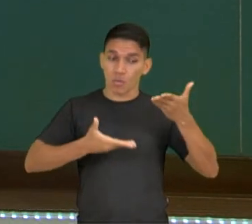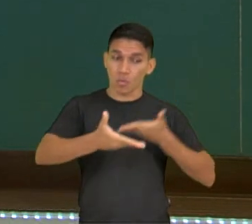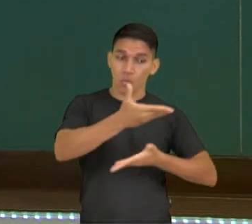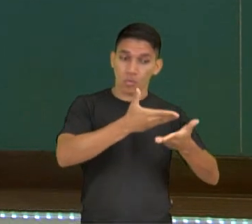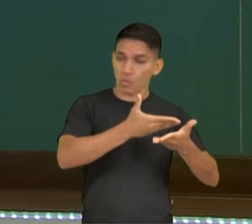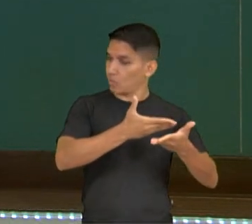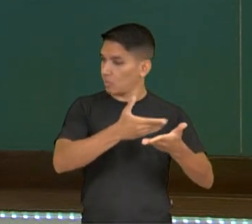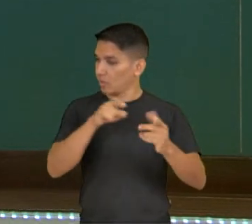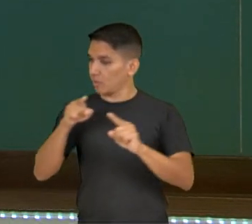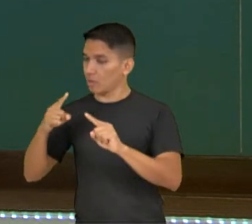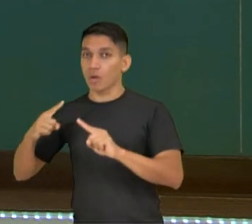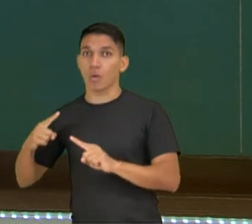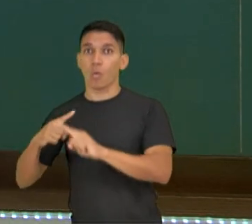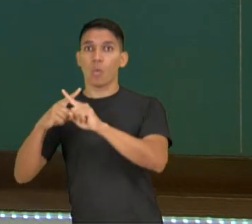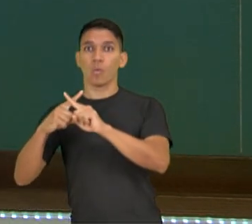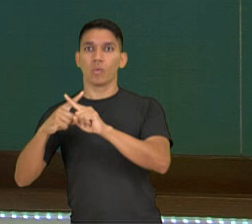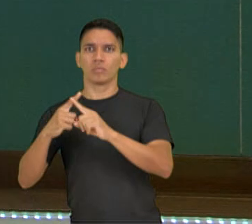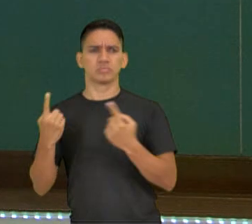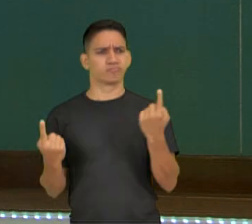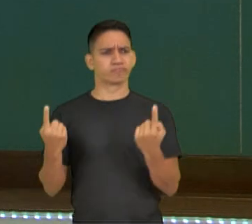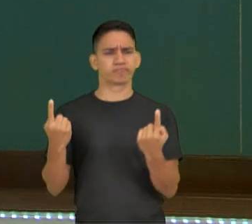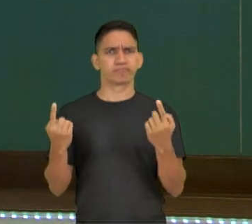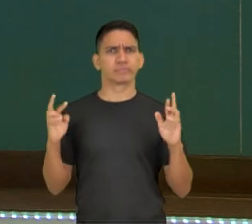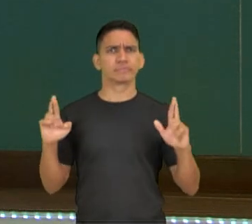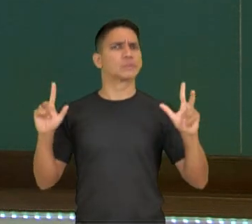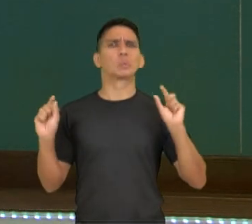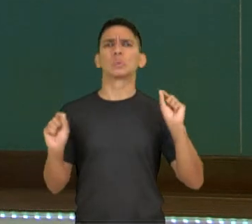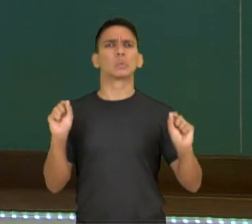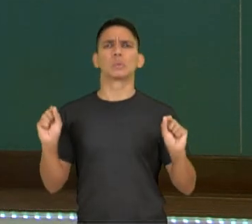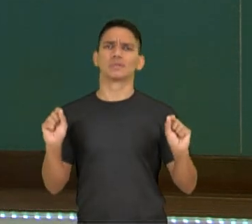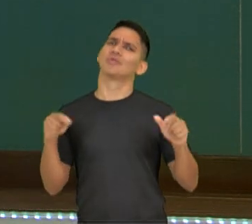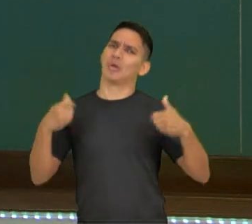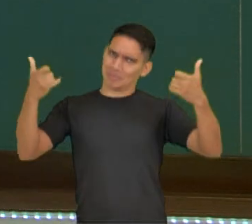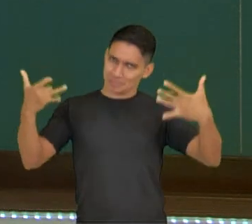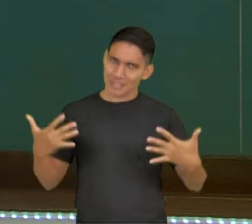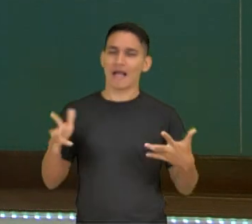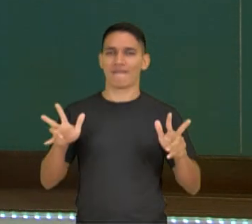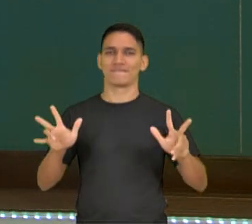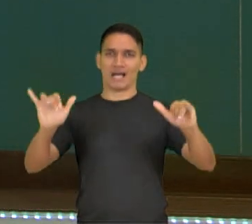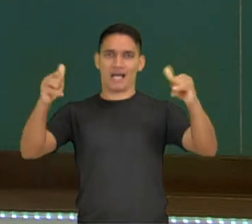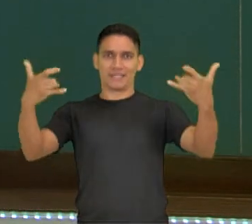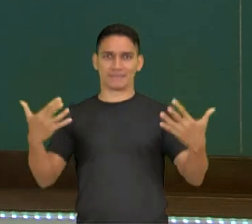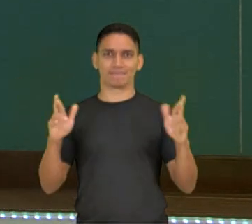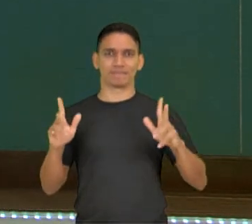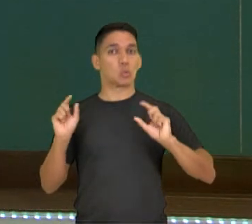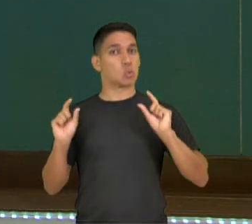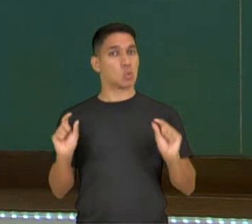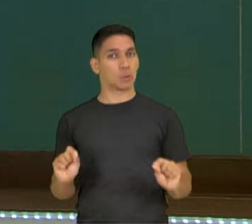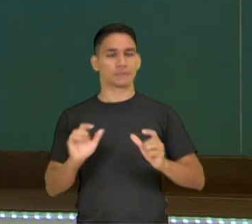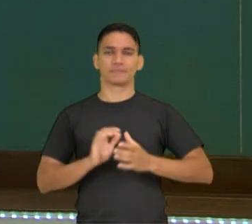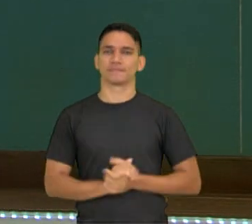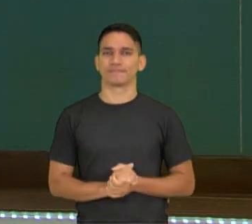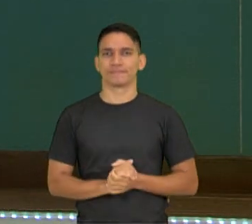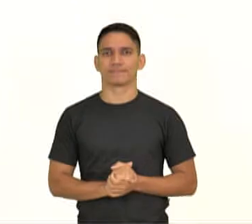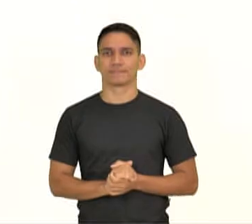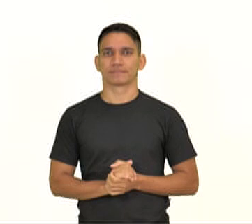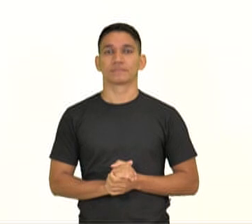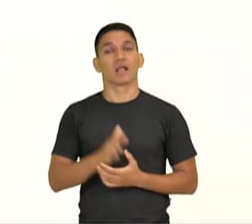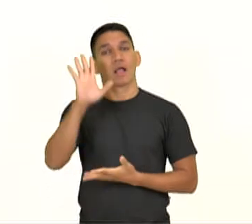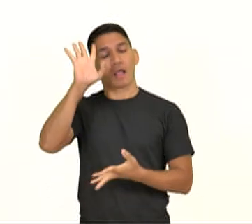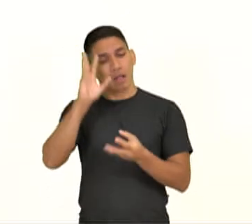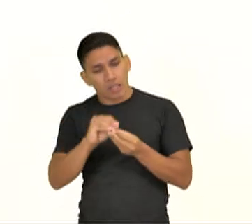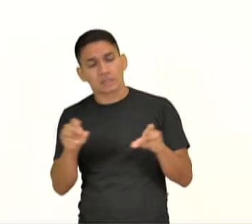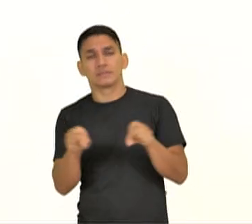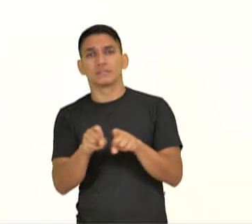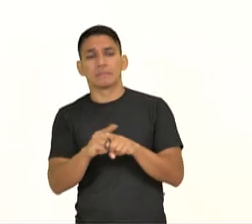competir. A gente fala muito sobre competir e o cooperar, então a gente vai ver a diferença de um e do outro. Conhecer e